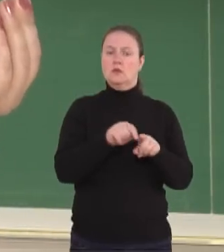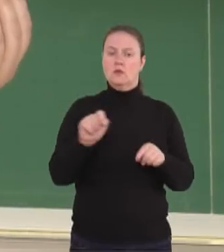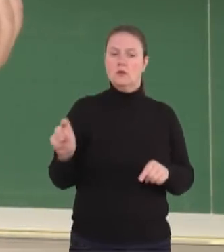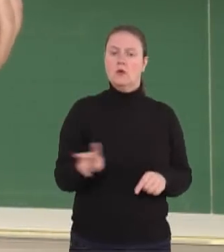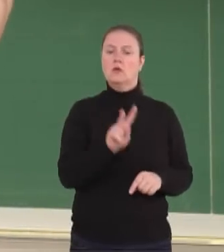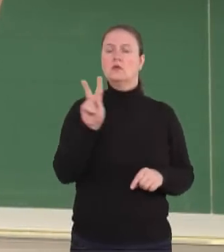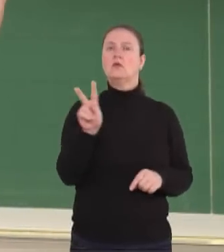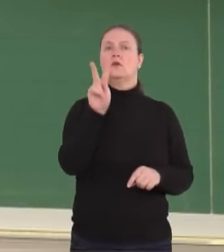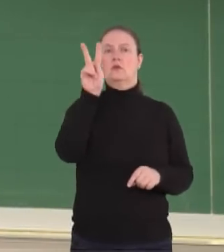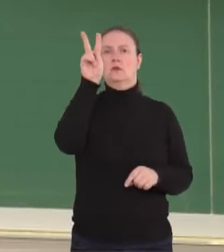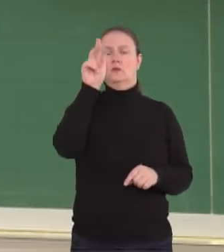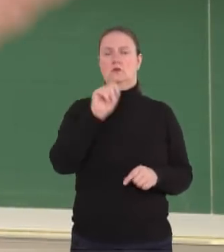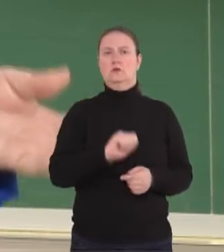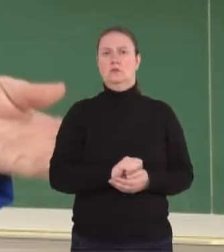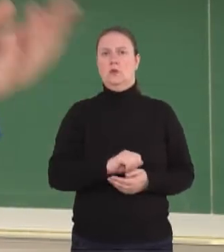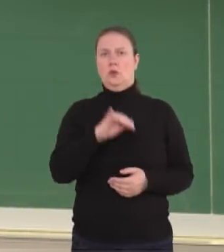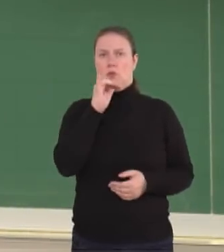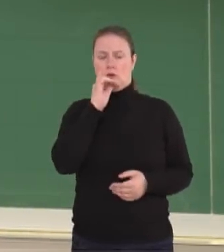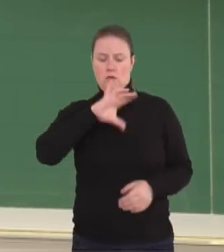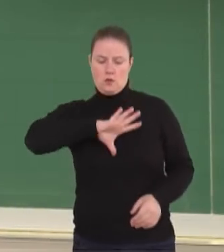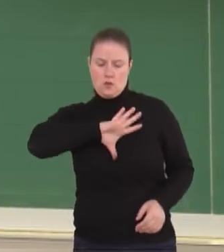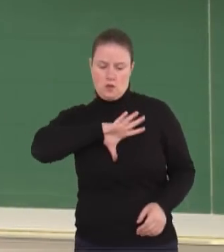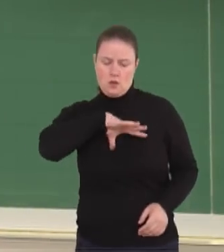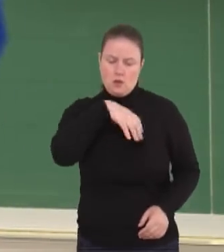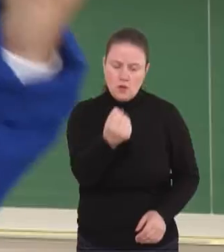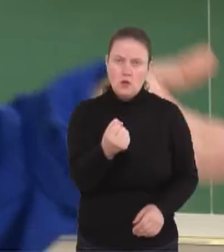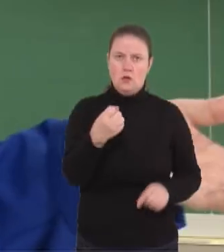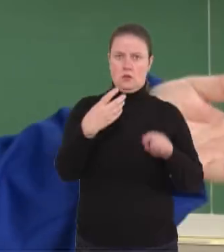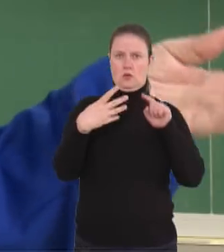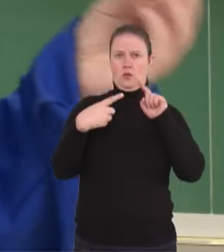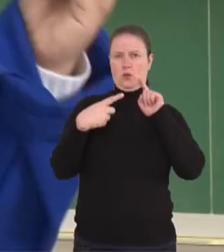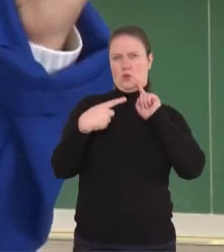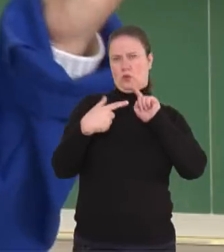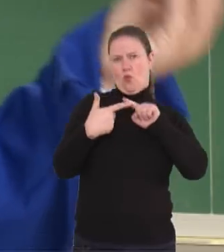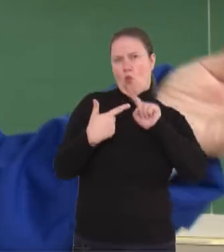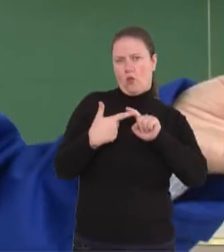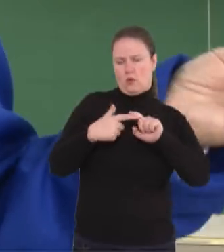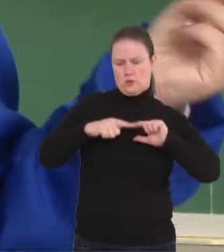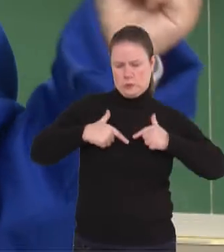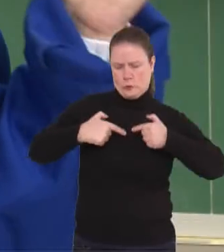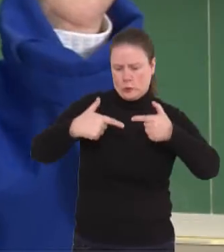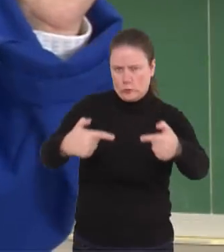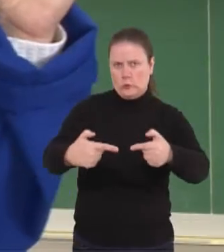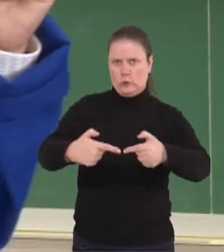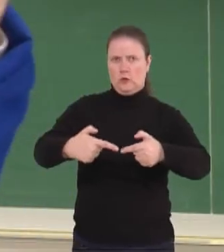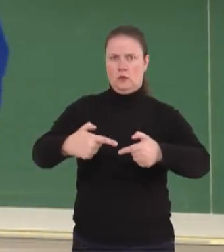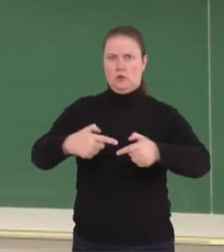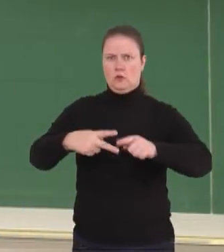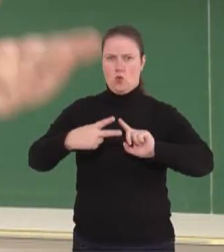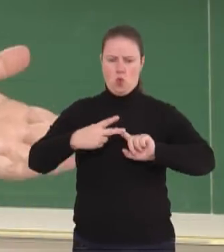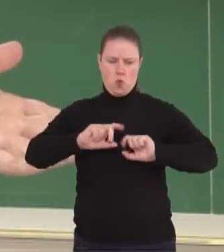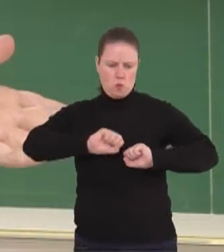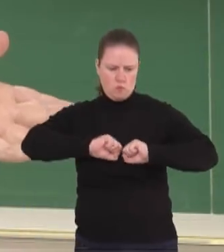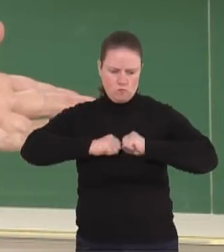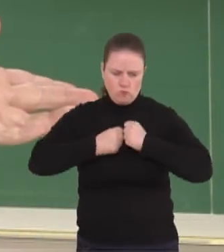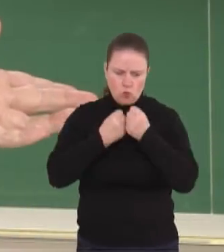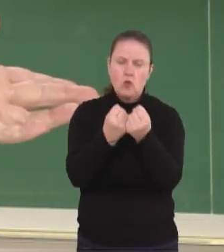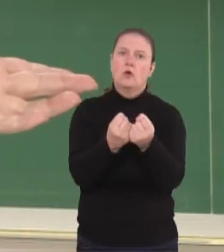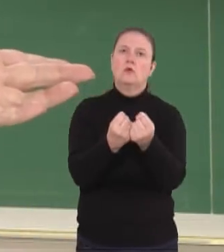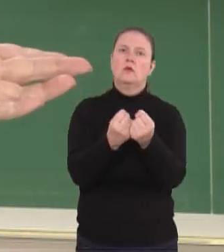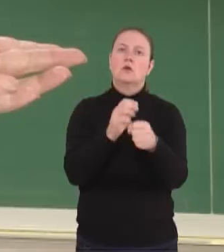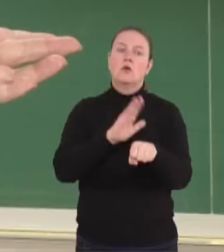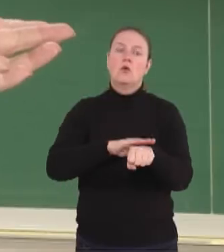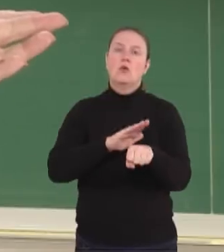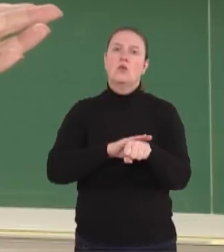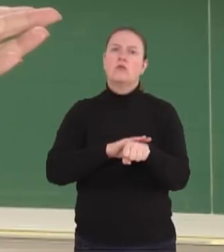valores. Então, por exemplo, a coragem, o lado guerreiro, a valentia, o lado heróico, né,